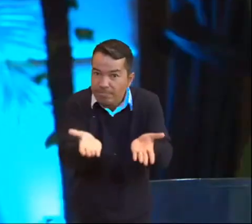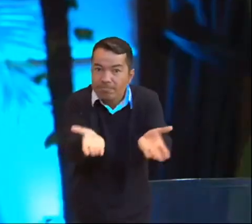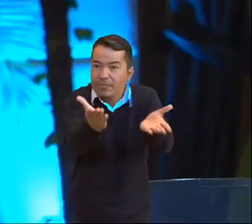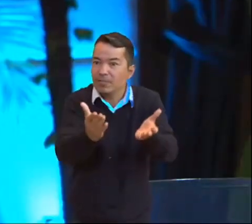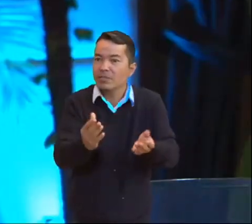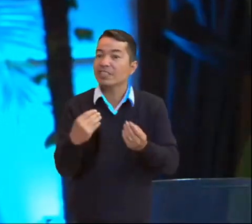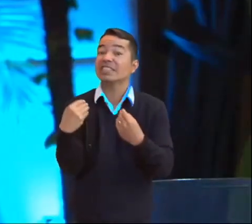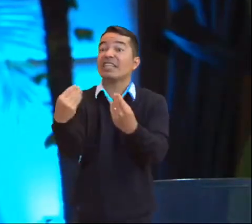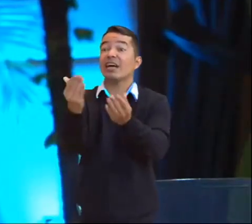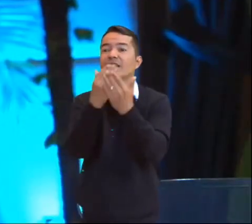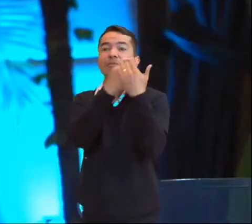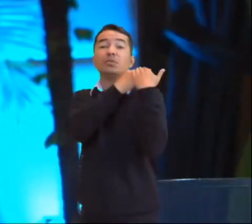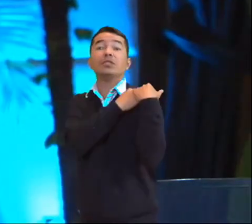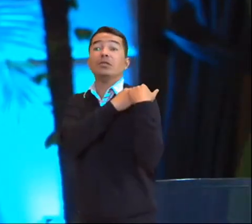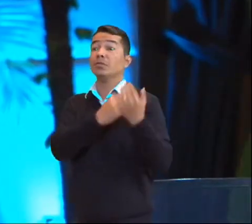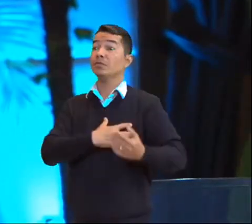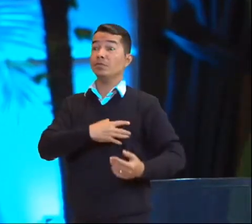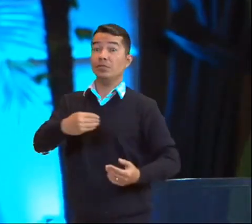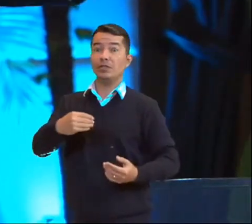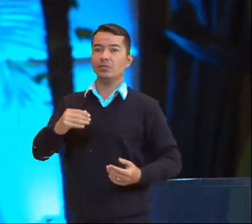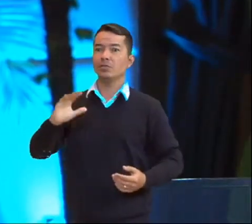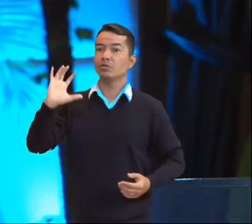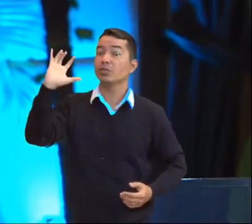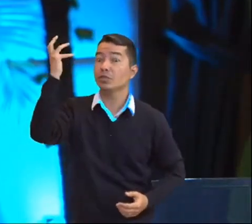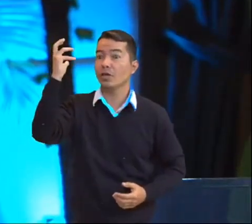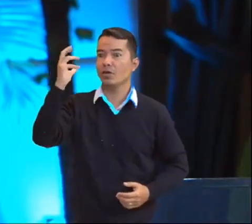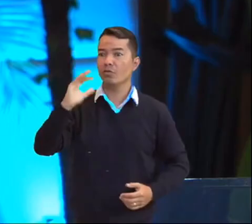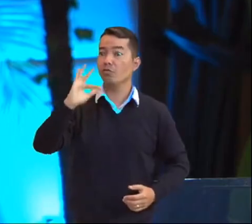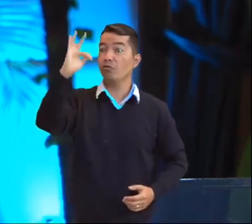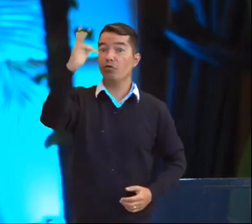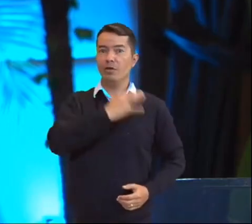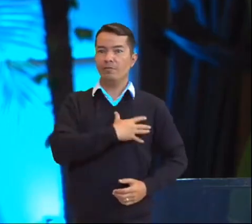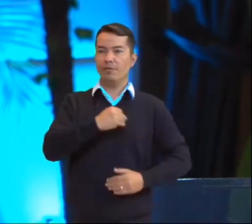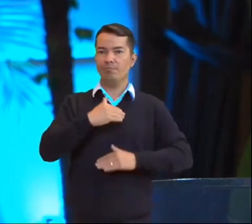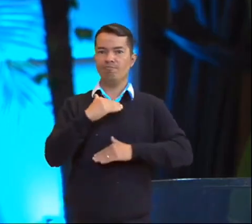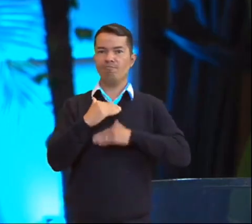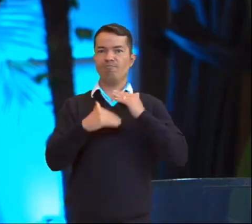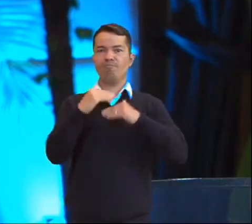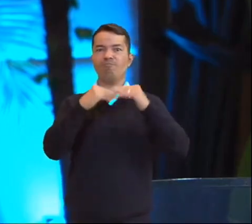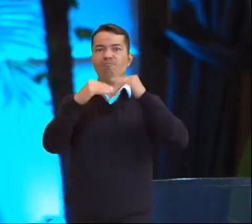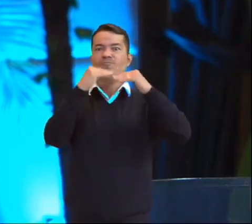os autorize, e eles vão voltar contando o que